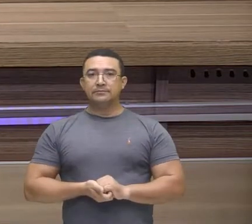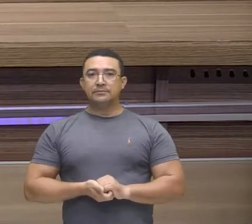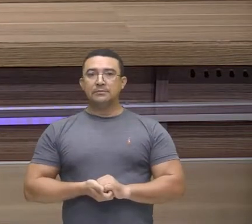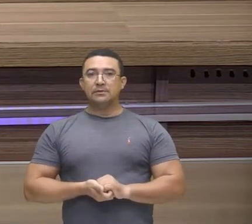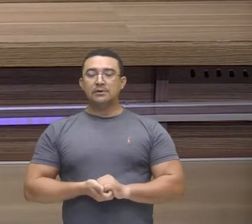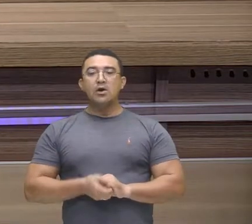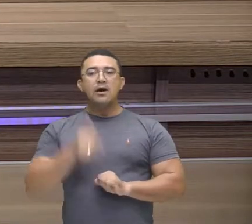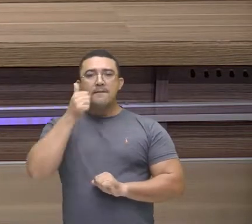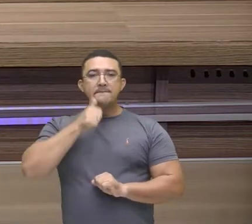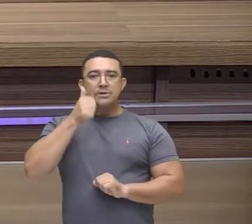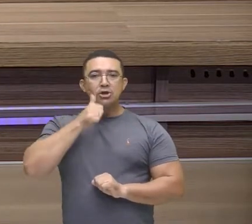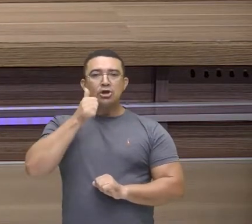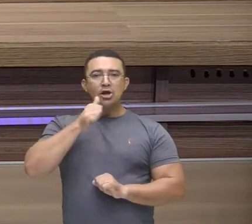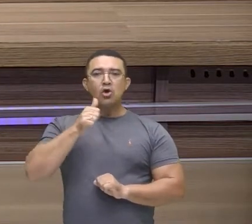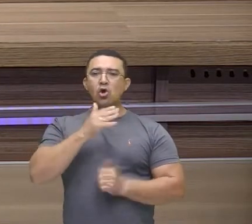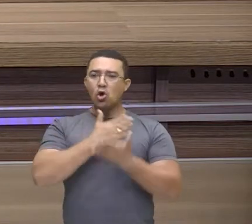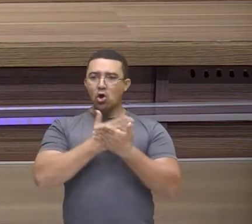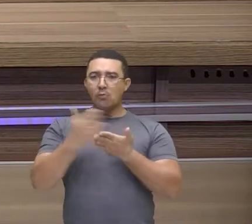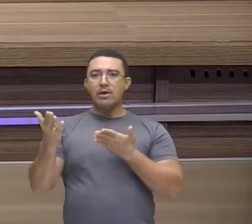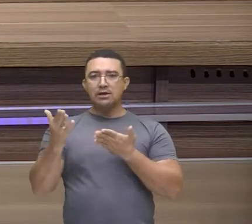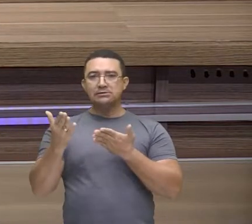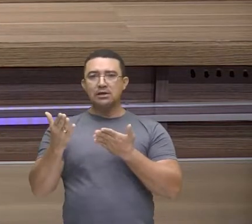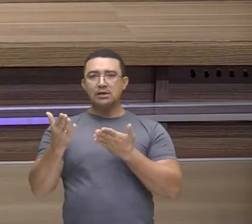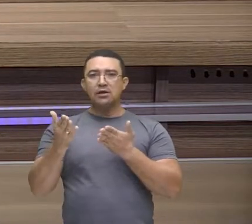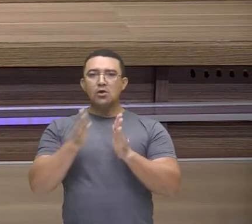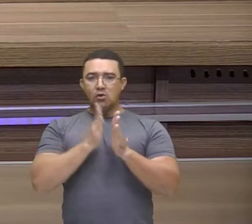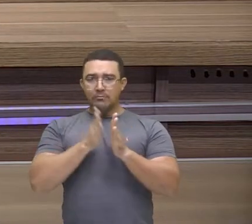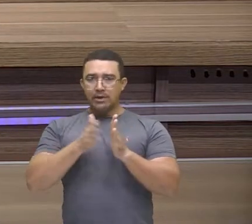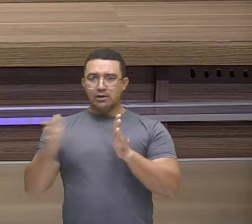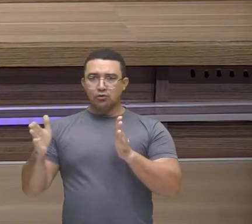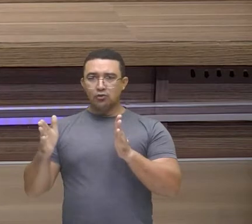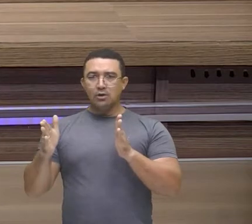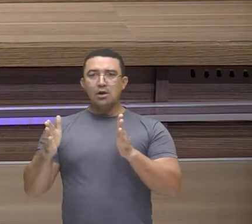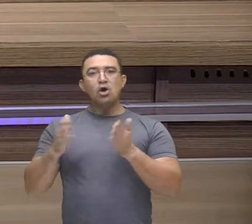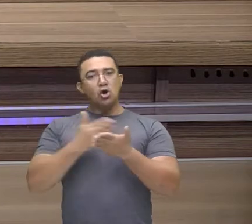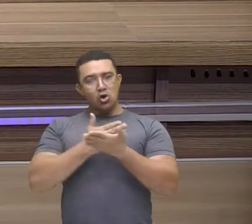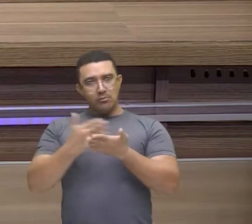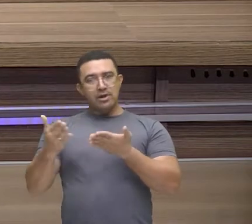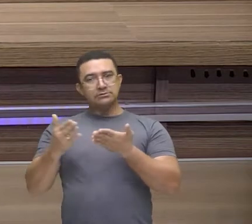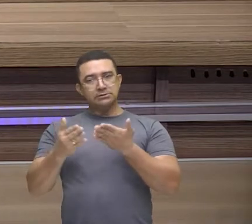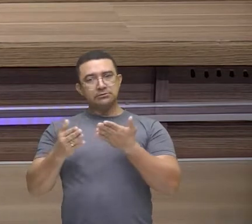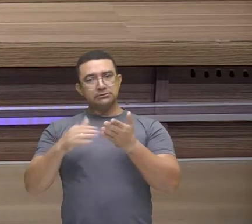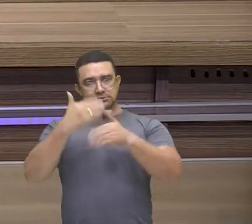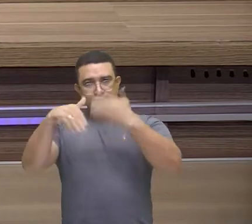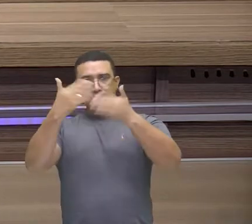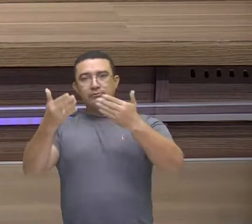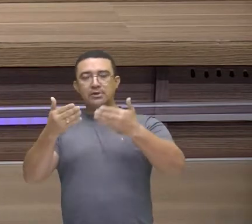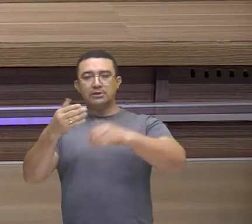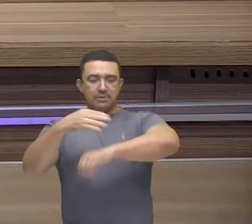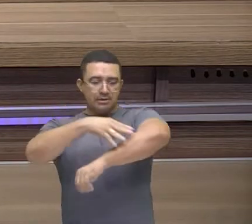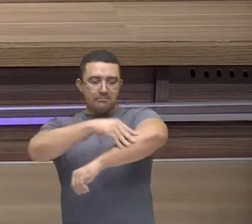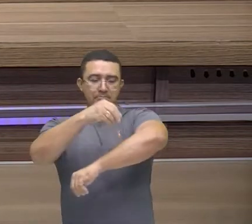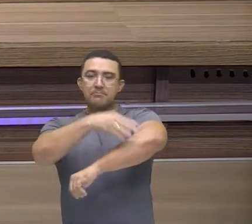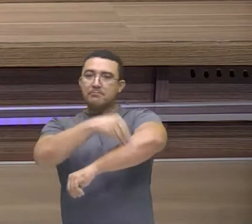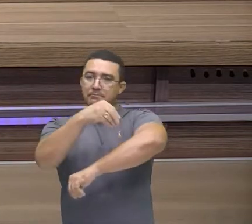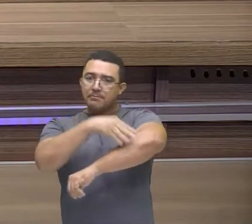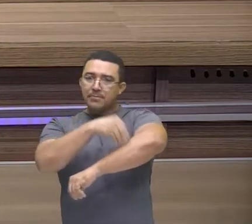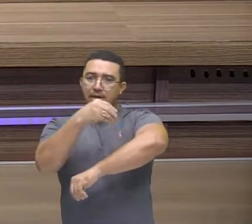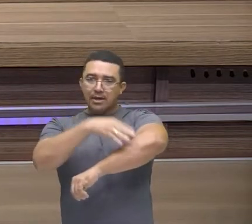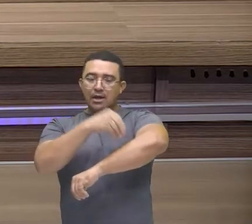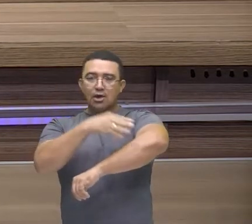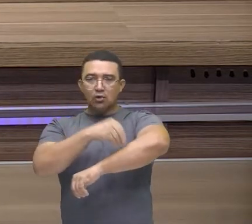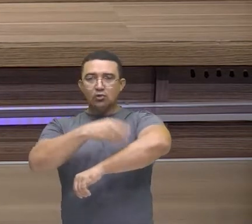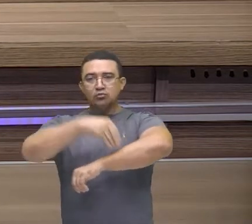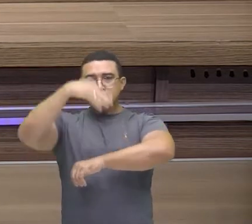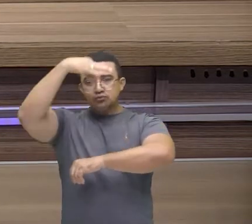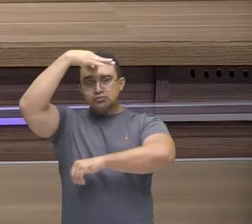vão entrar num período, daqui a pouquinho, começa o desenvolvimento, já começou o desenvolvimento dos pelos, né? Os pelos pubianos,